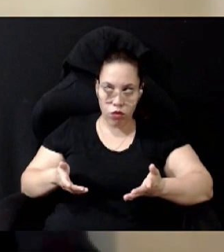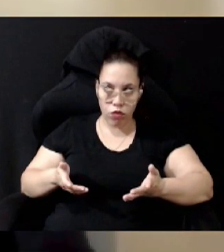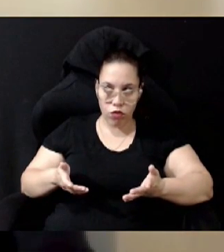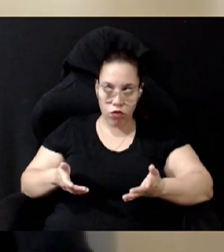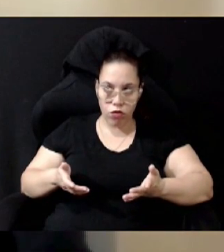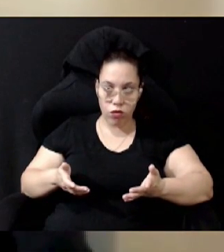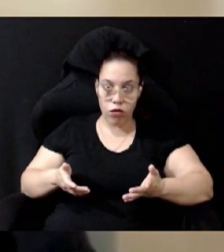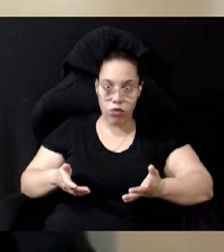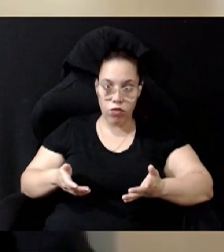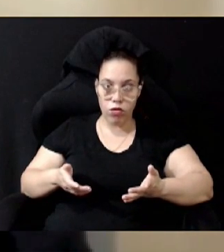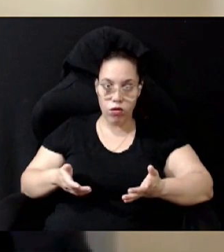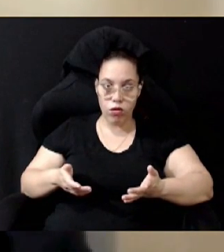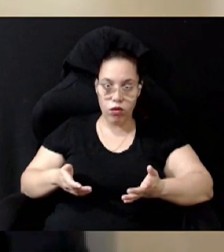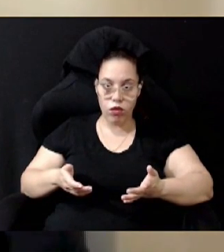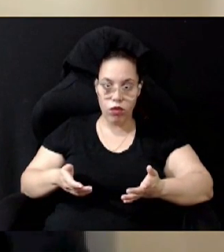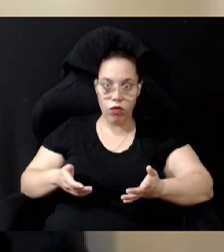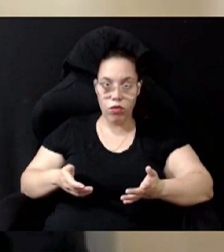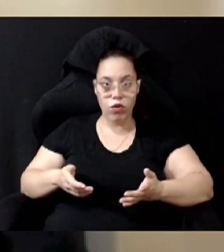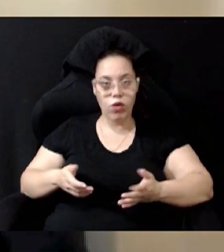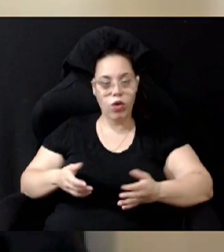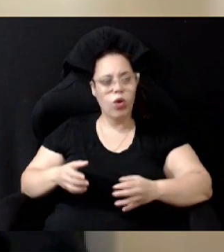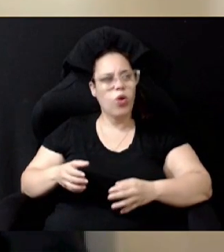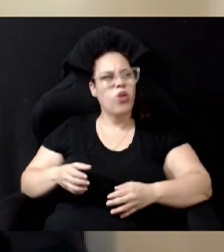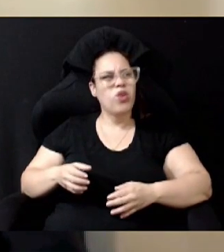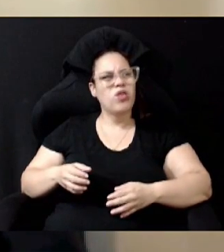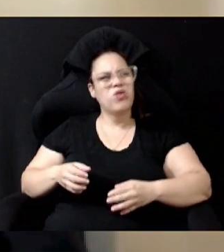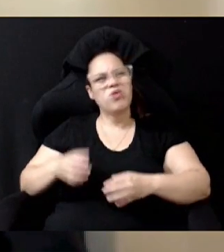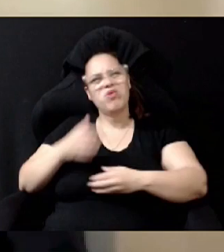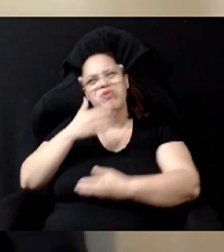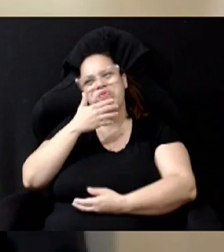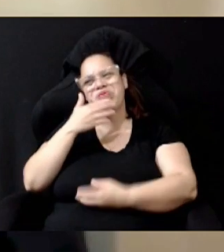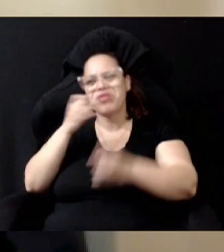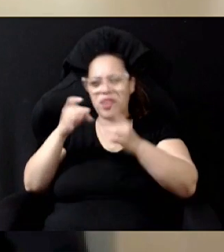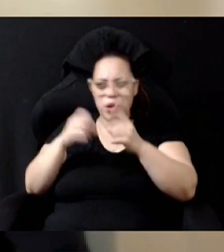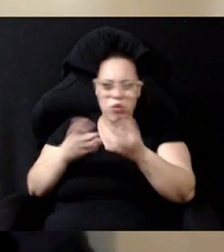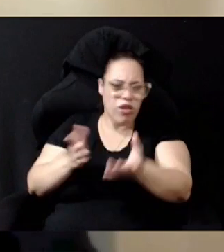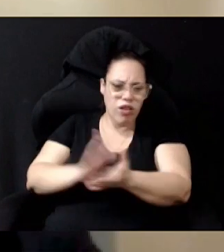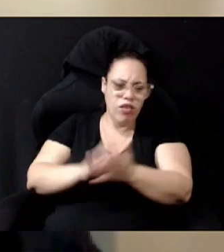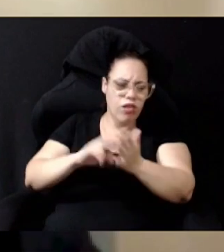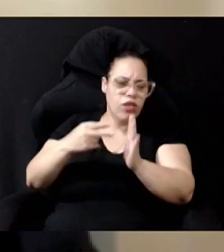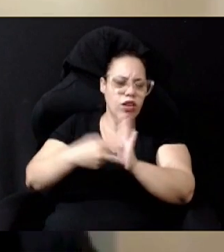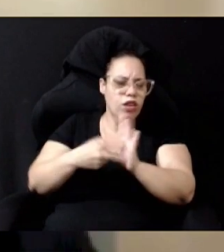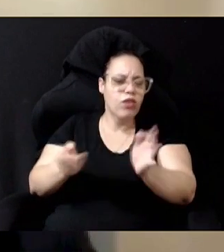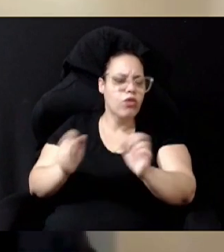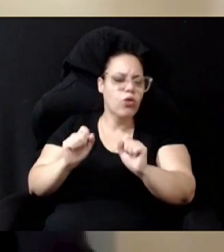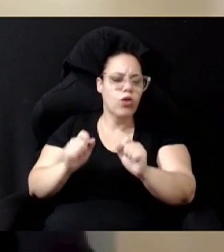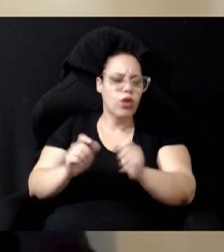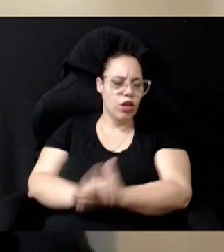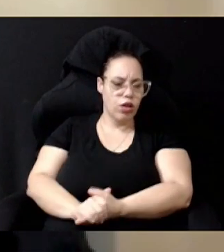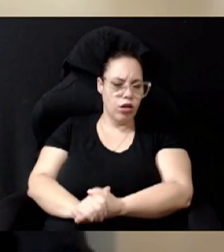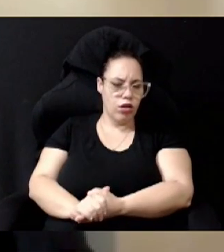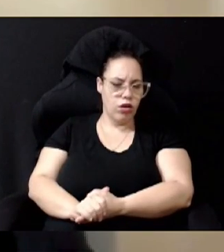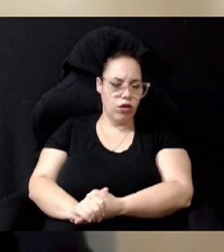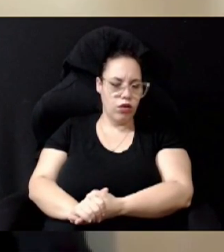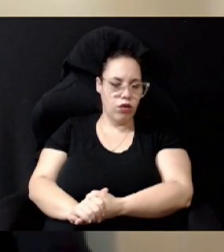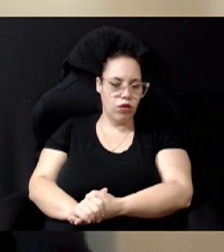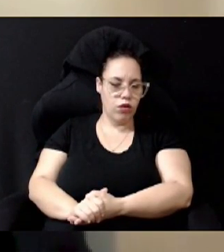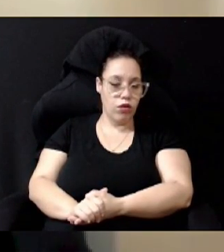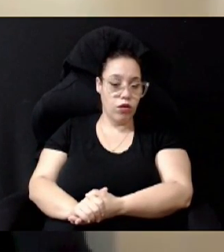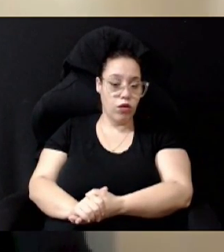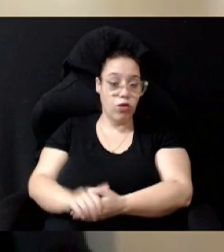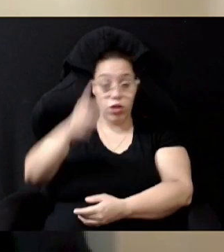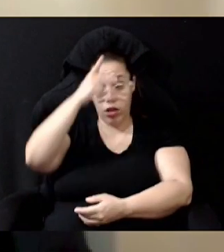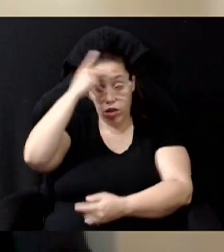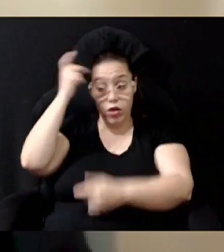Atualmente, o conceito de profissional especializado significa que você tenha alguém que